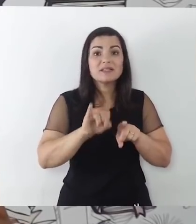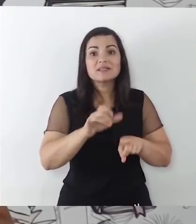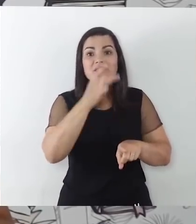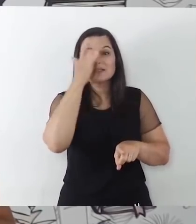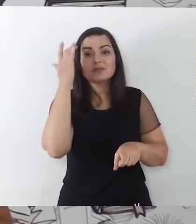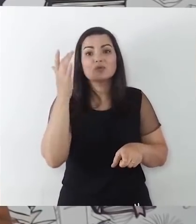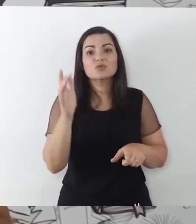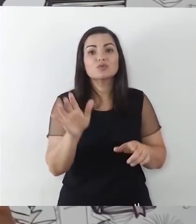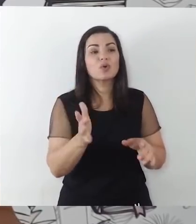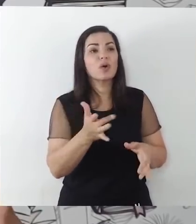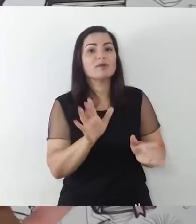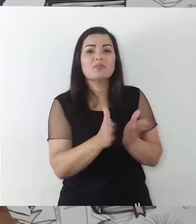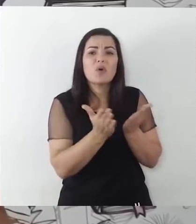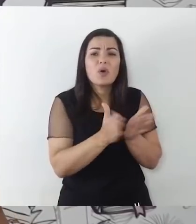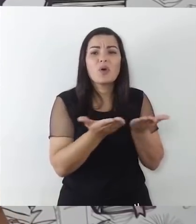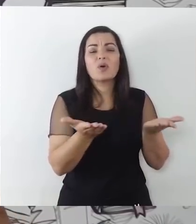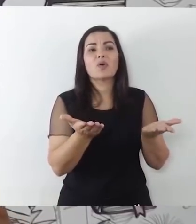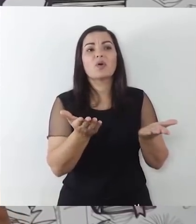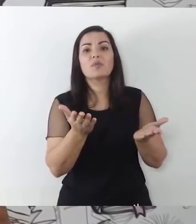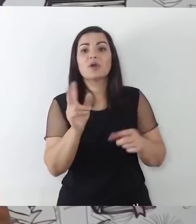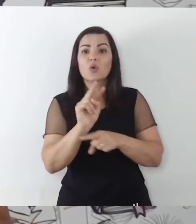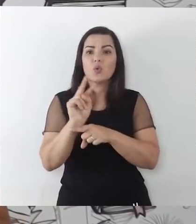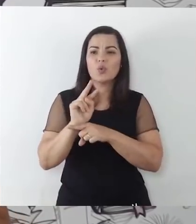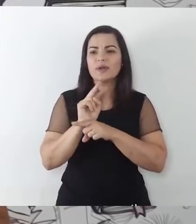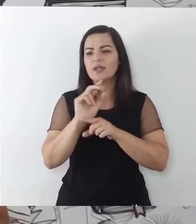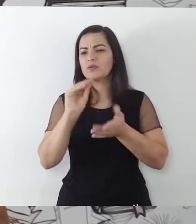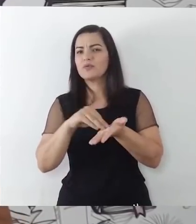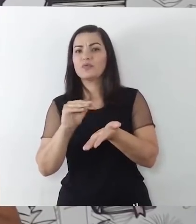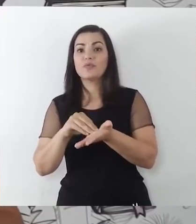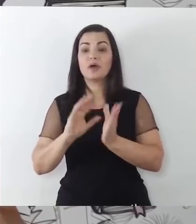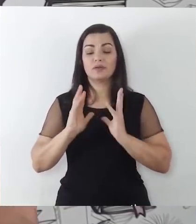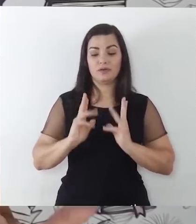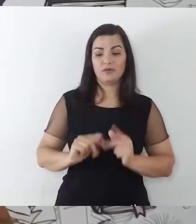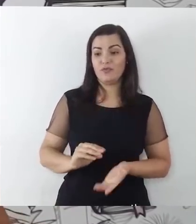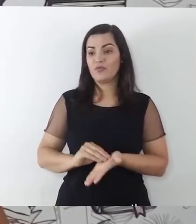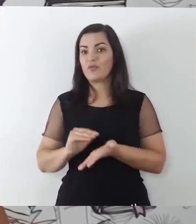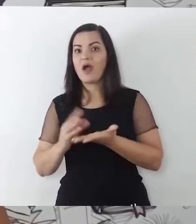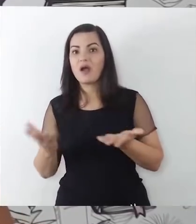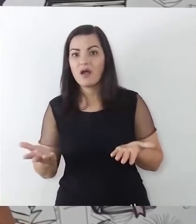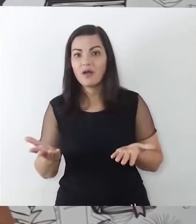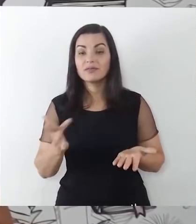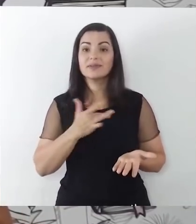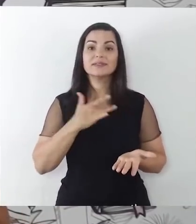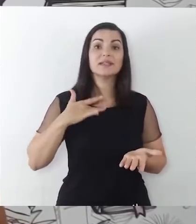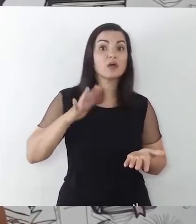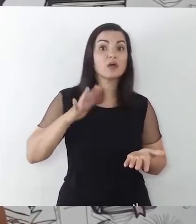hospitalar ainda se mantém em torno de 20% no nosso país. Sabe qual é o